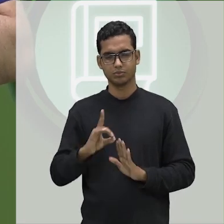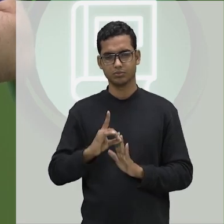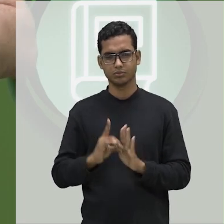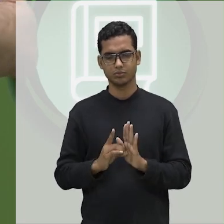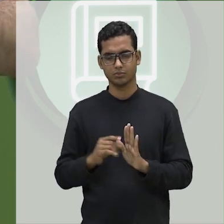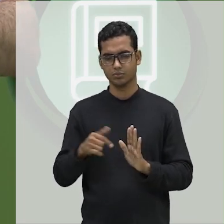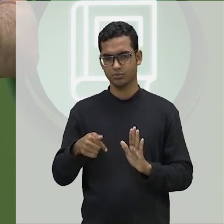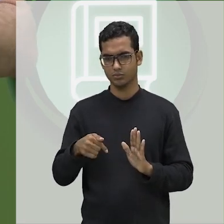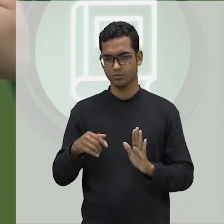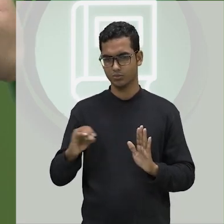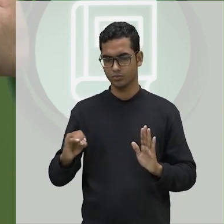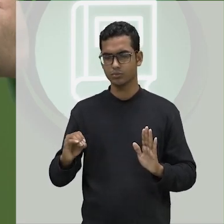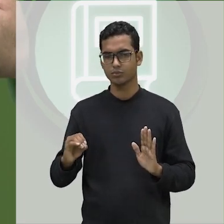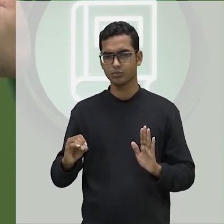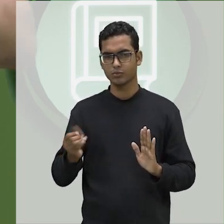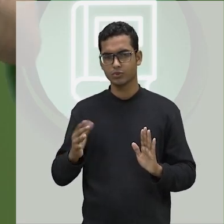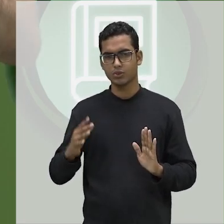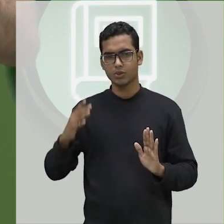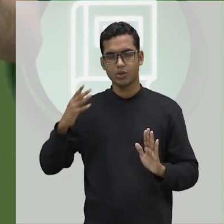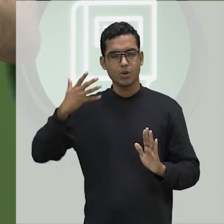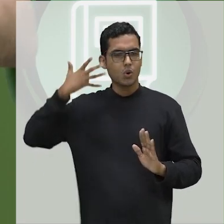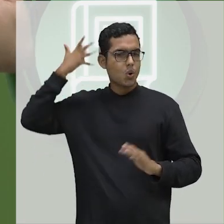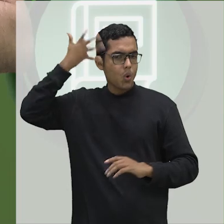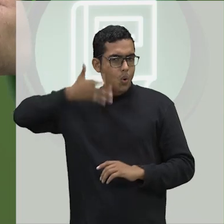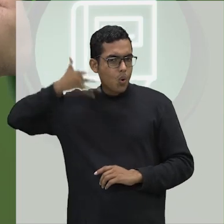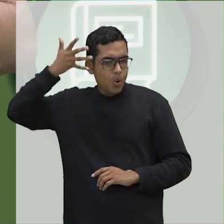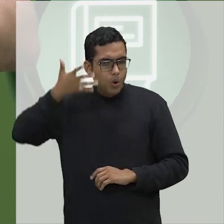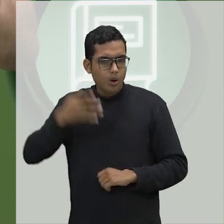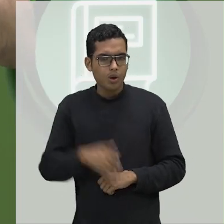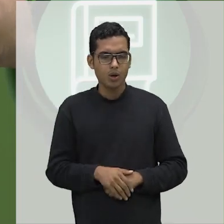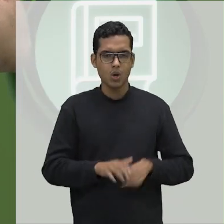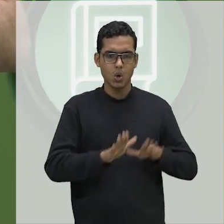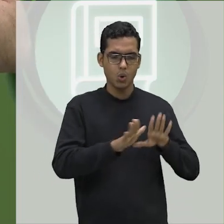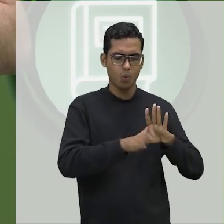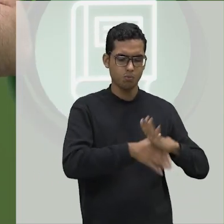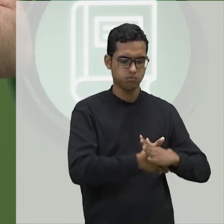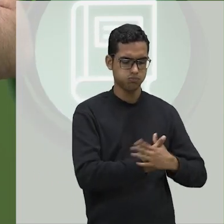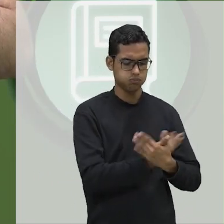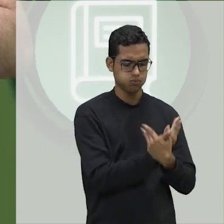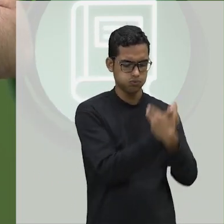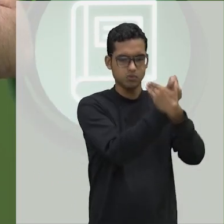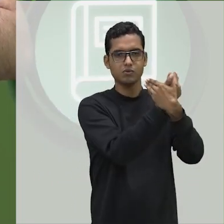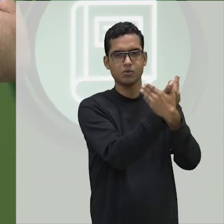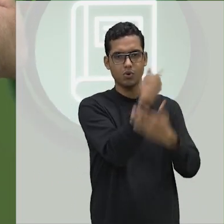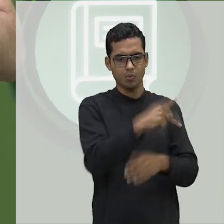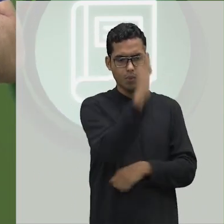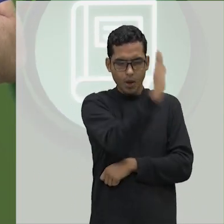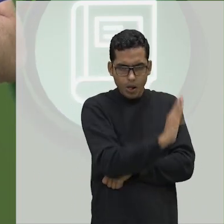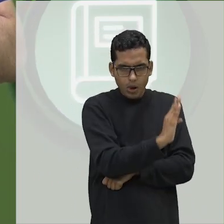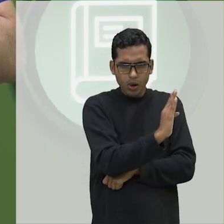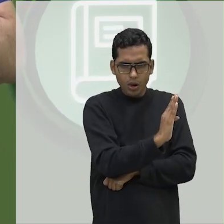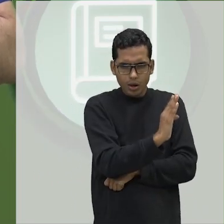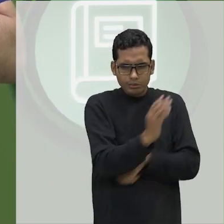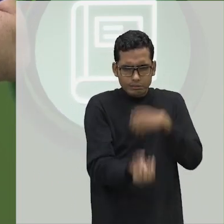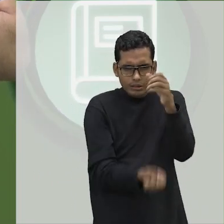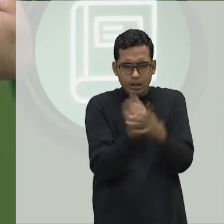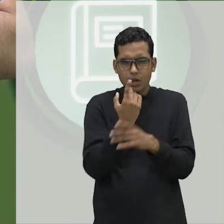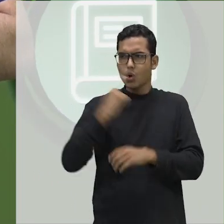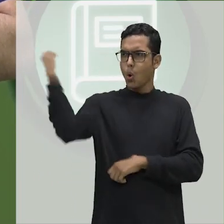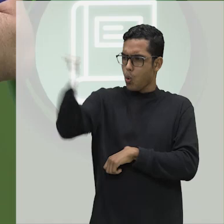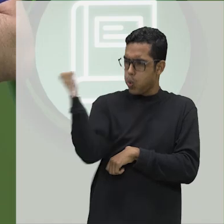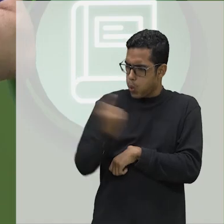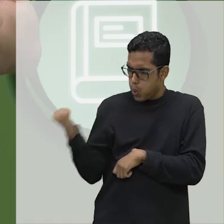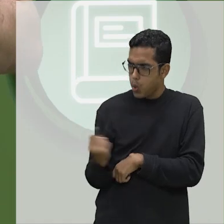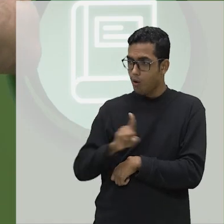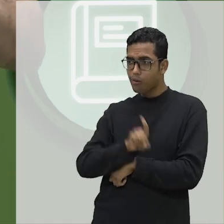70, objeto de uma palestra chamado "O bater de uma borboleta aqui no Brasil gera furacões no Texas?" Essa